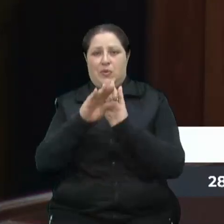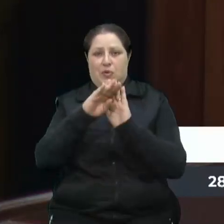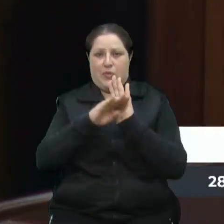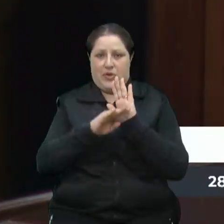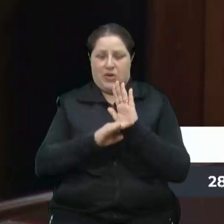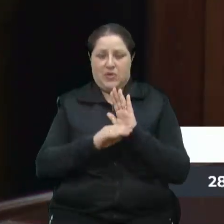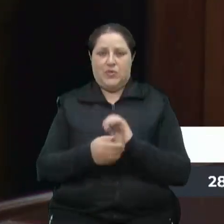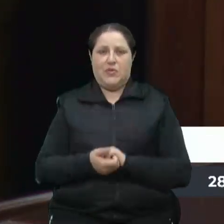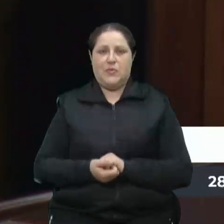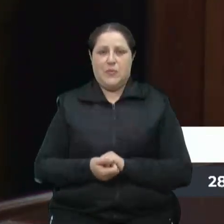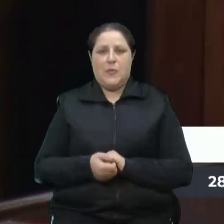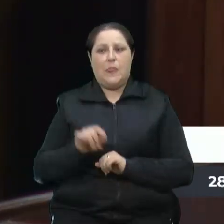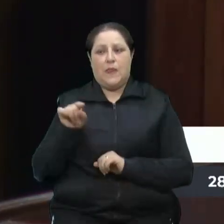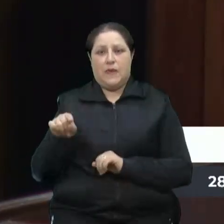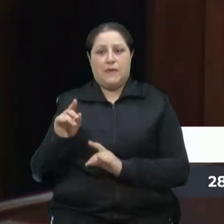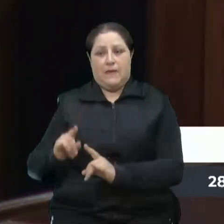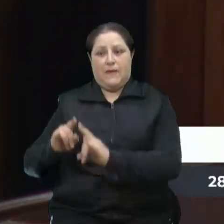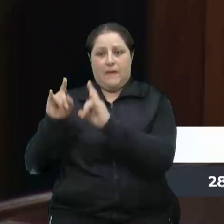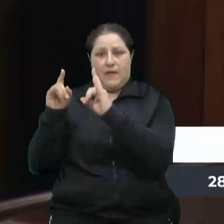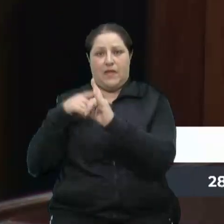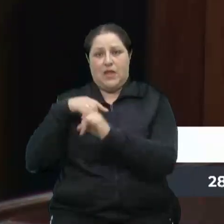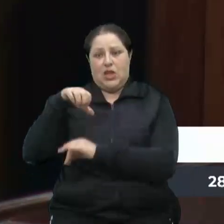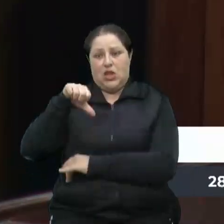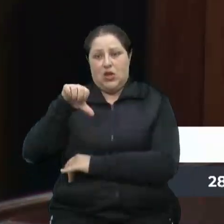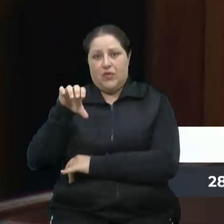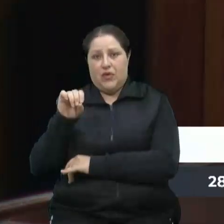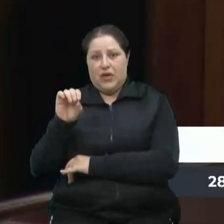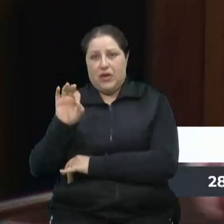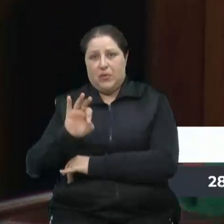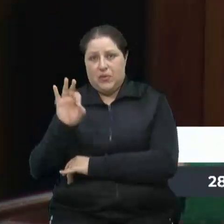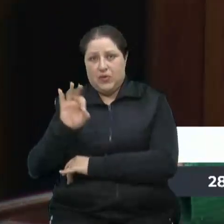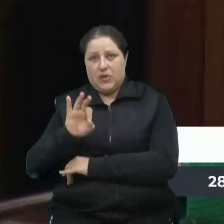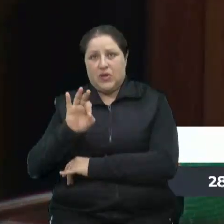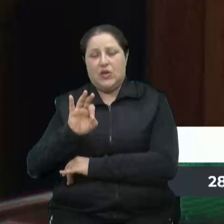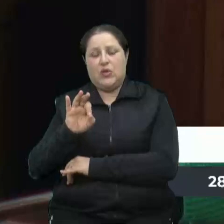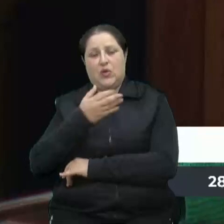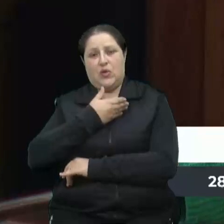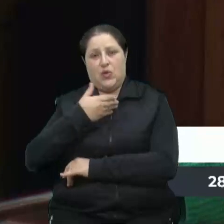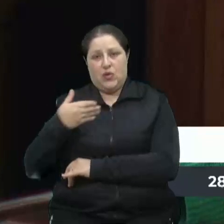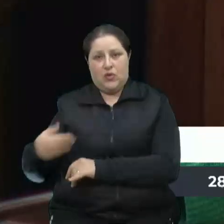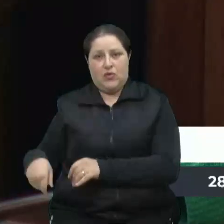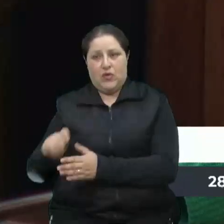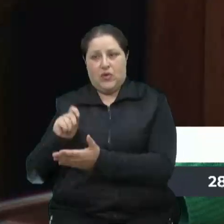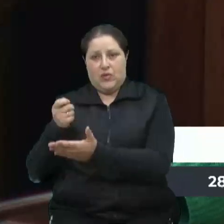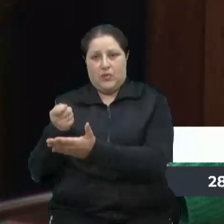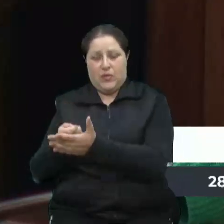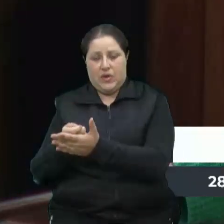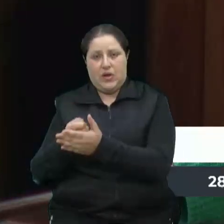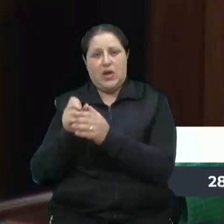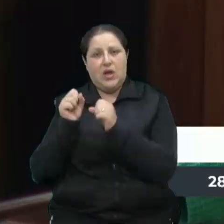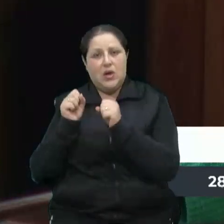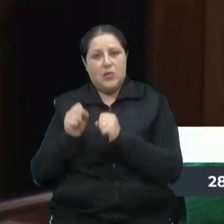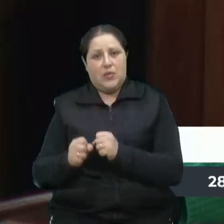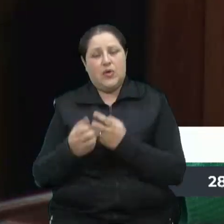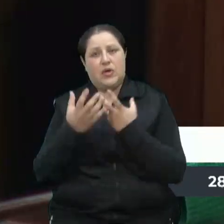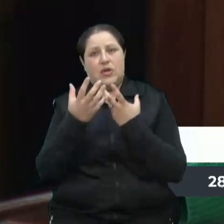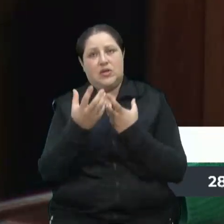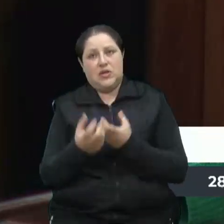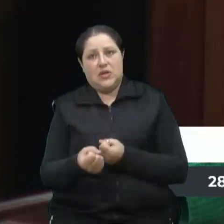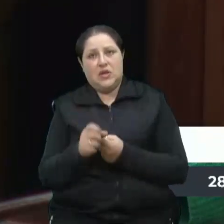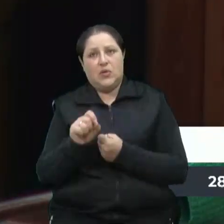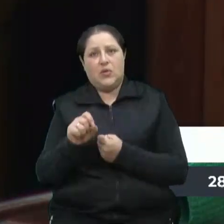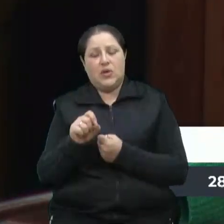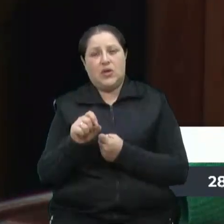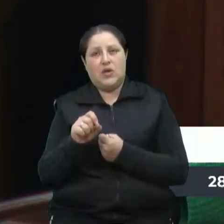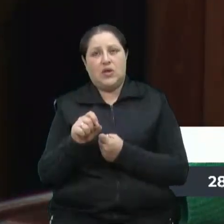Aqueles apartamentos foram 90% custeados com recurso público. Então, podemos admitir que cerca